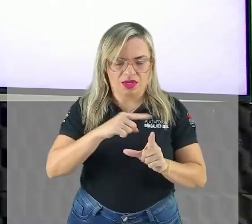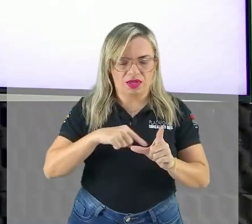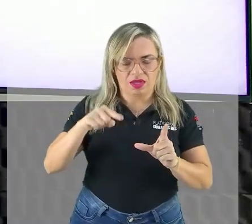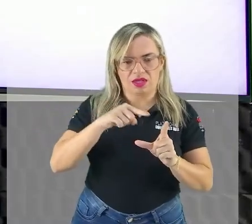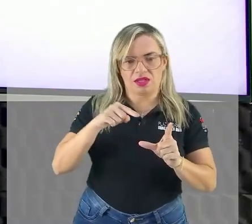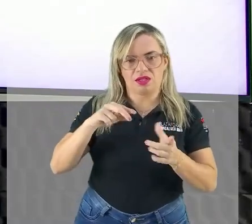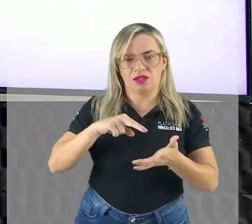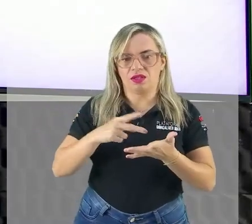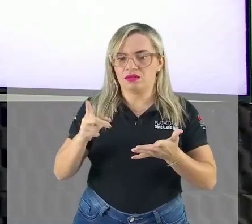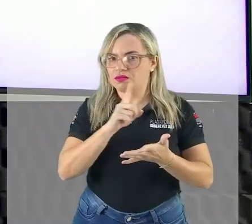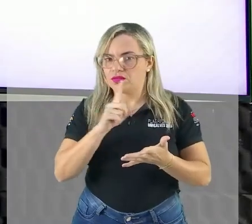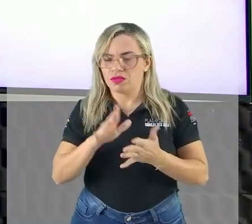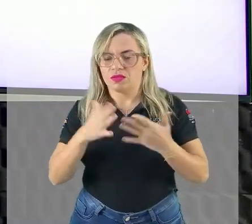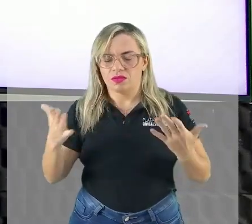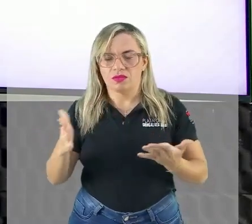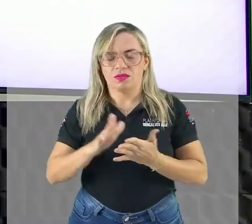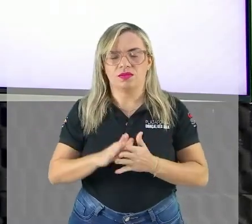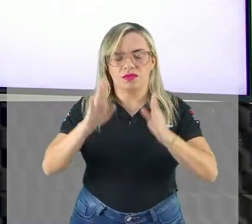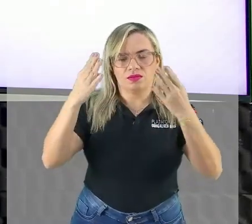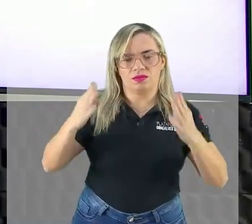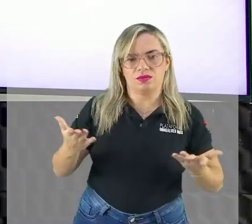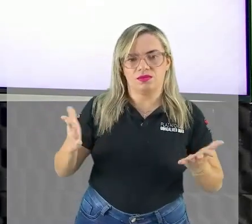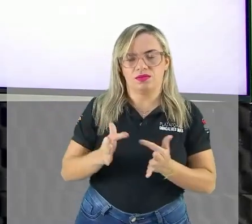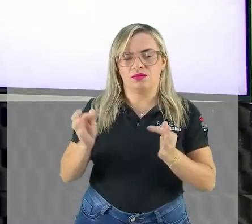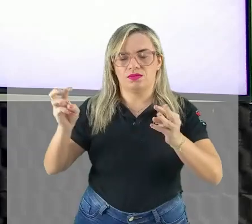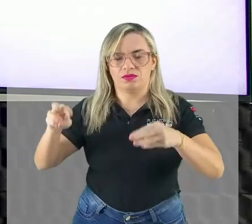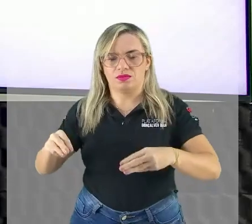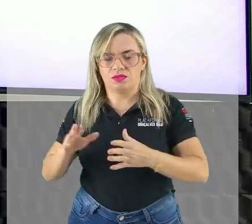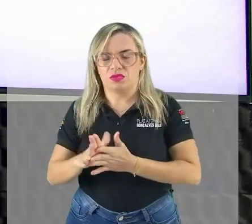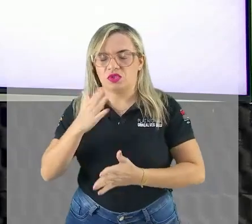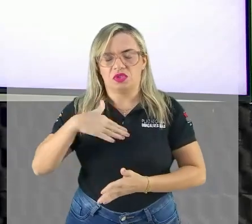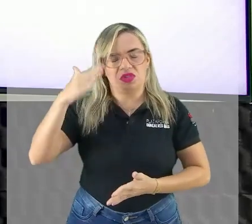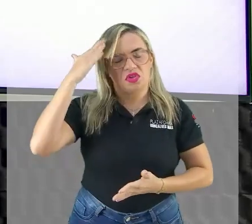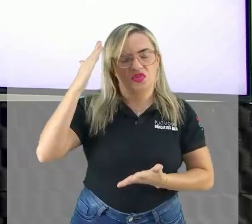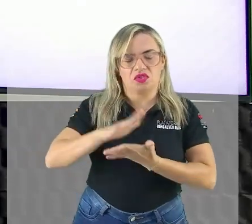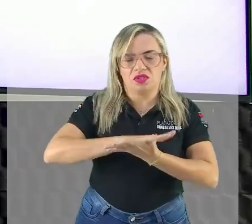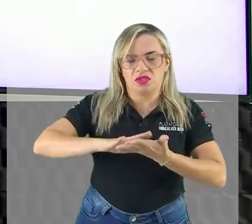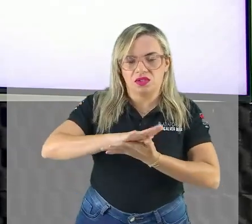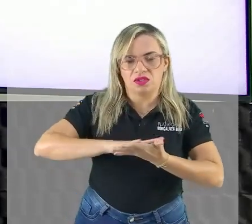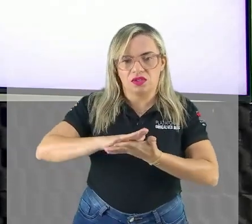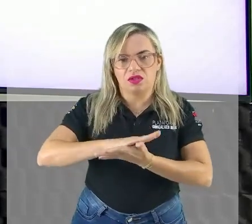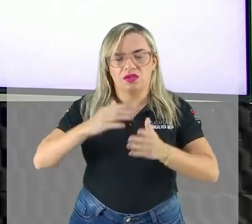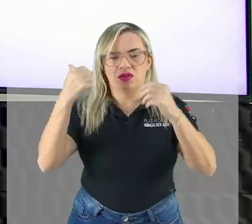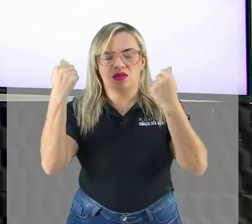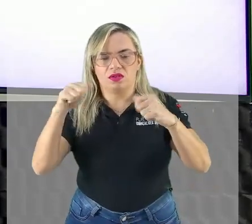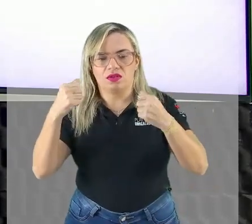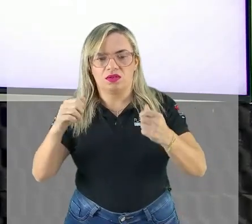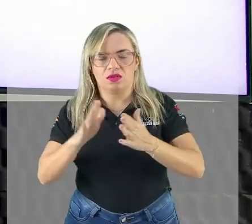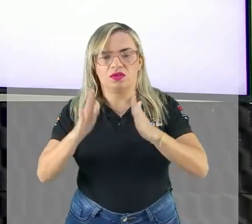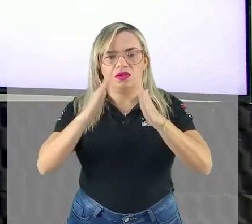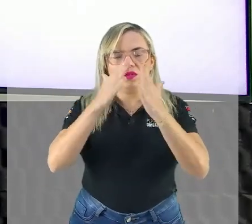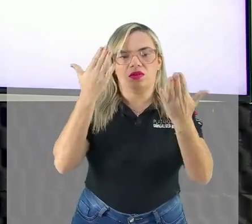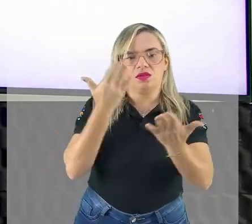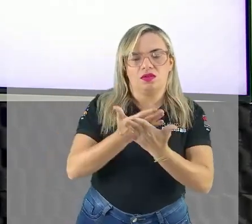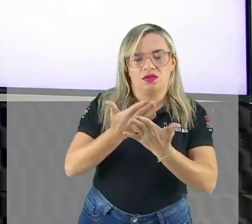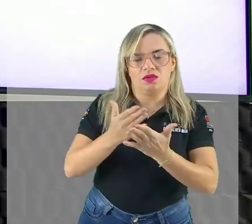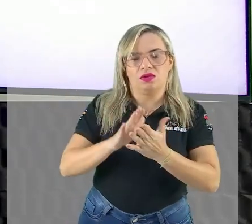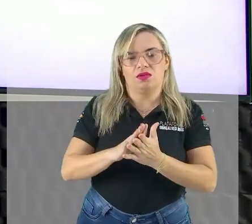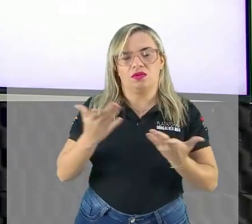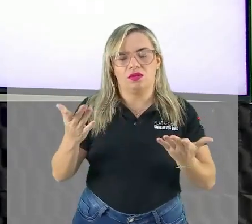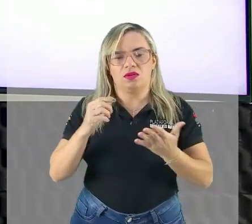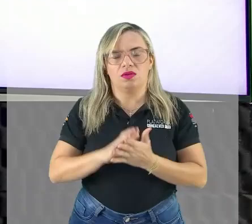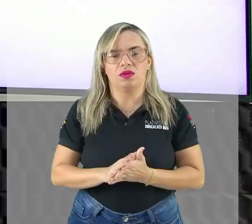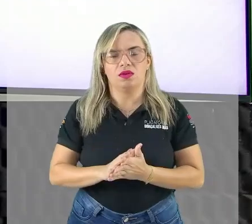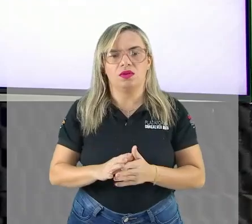Mas aí a pessoa começa a ler, decodifica e termina de ler o que leu, não entende. Então, a gente precisa, né, a escola tem que dar condição para que